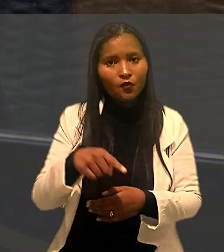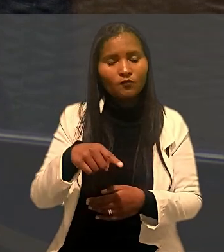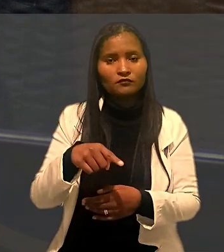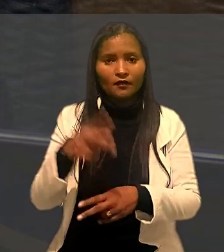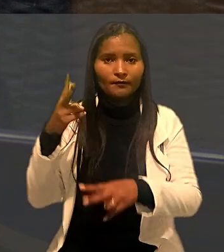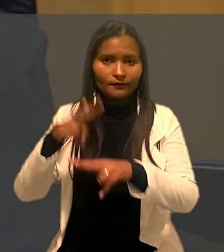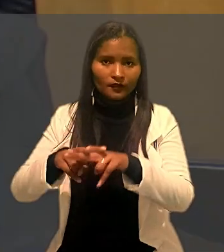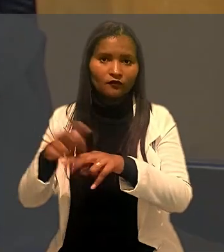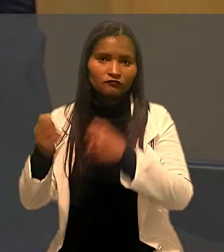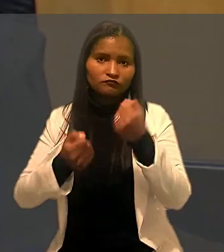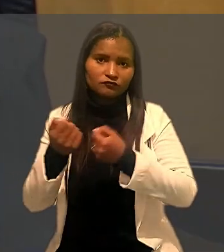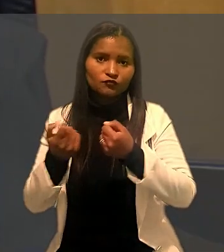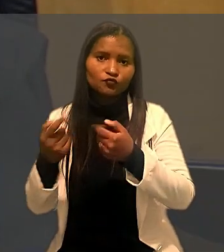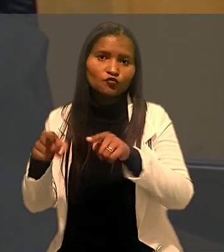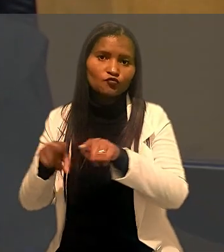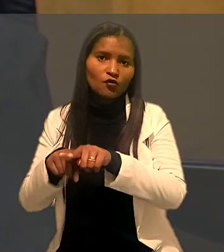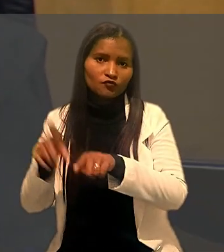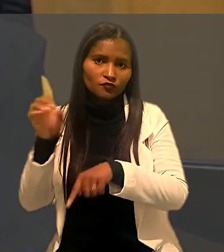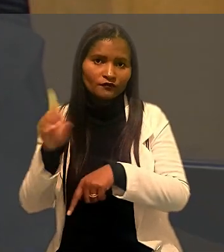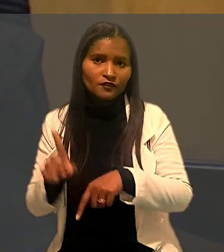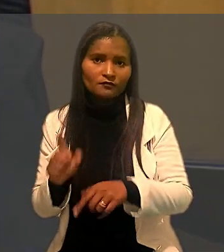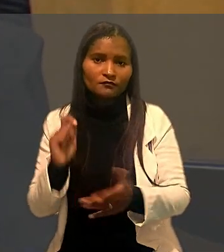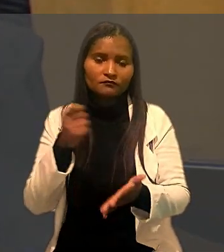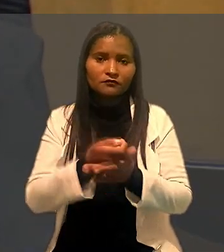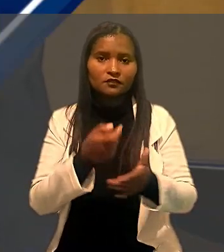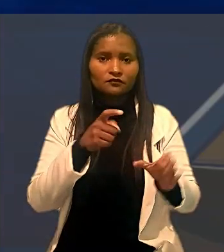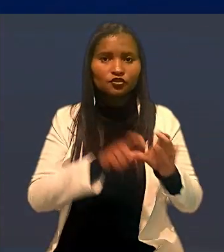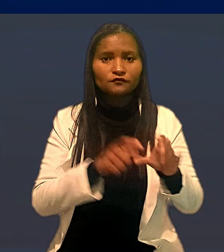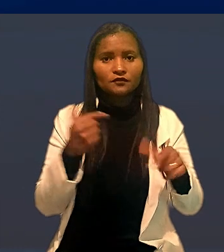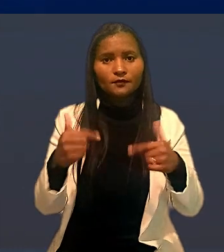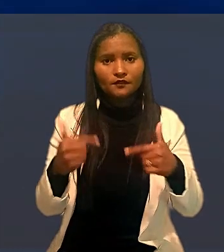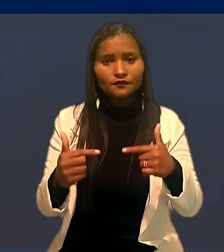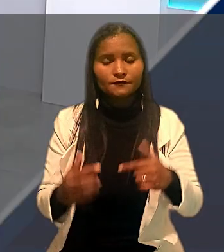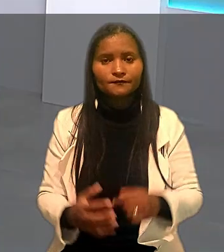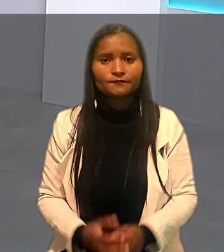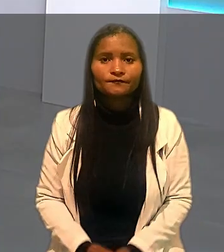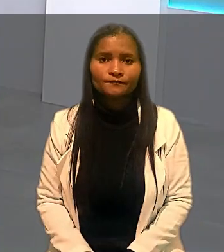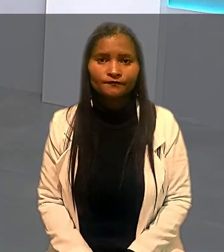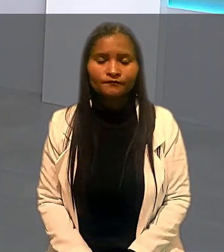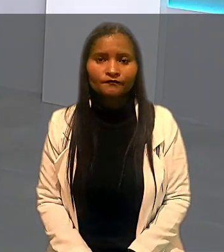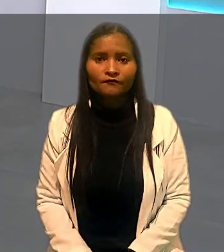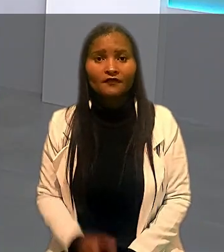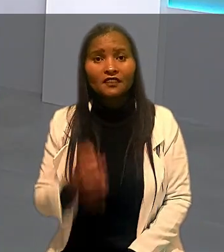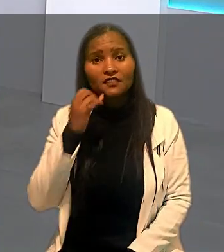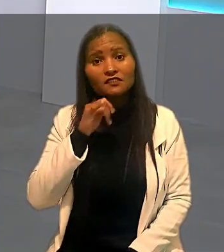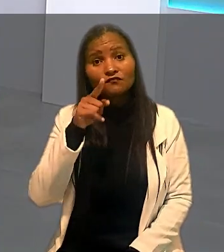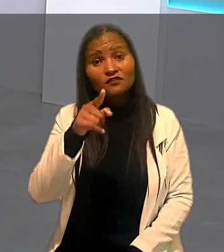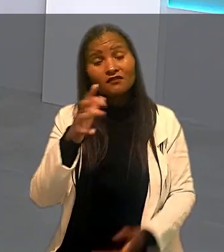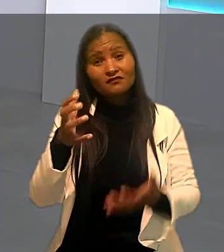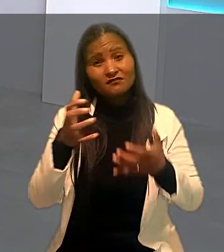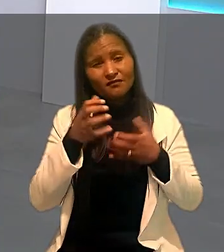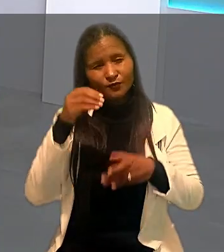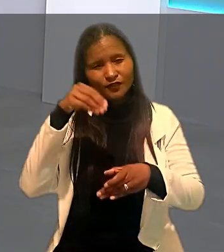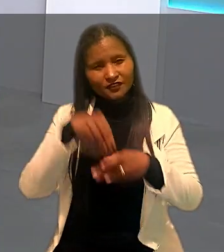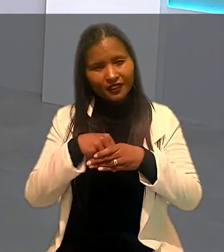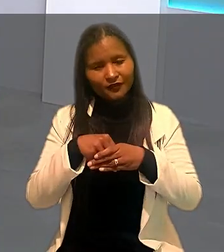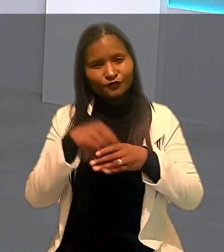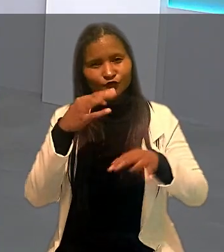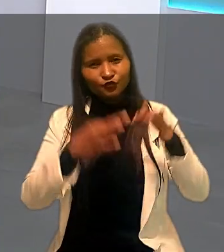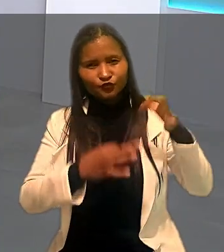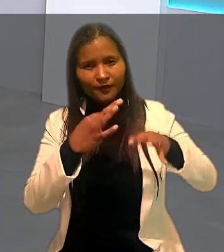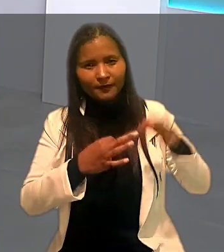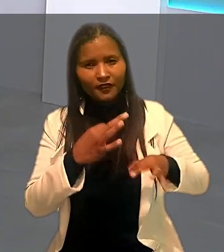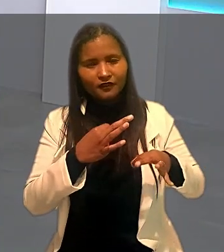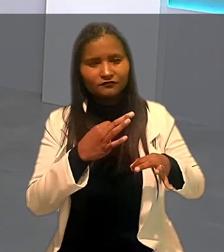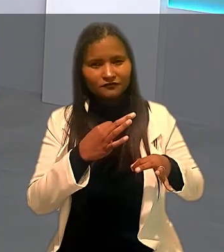com deficiência para pagamento de dívida trabalhista. E se você quiser ficar por dentro dos julgamentos e